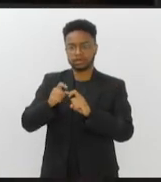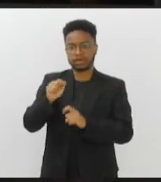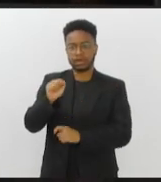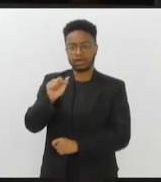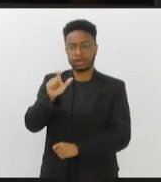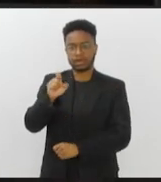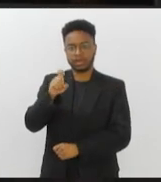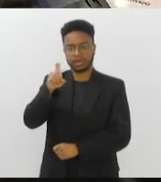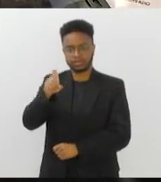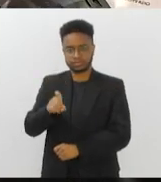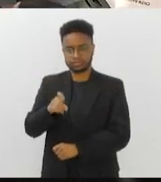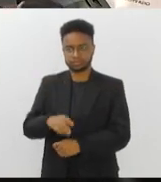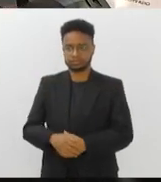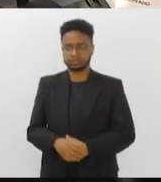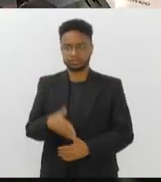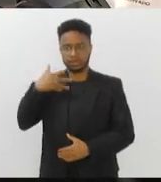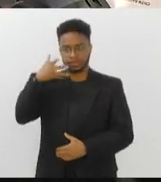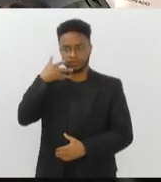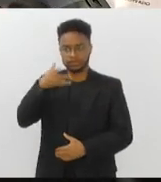Silva Brusquet.